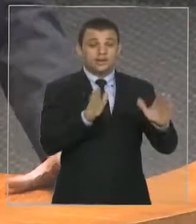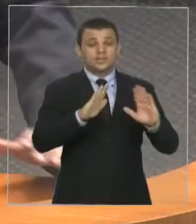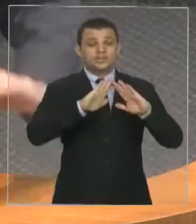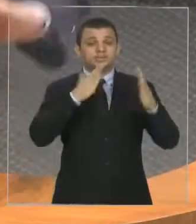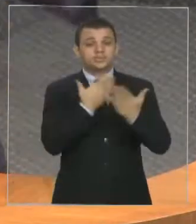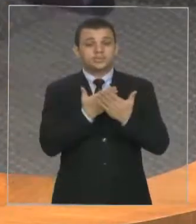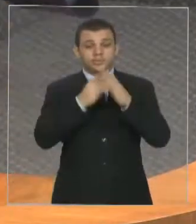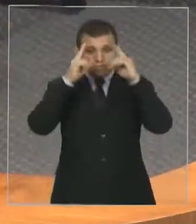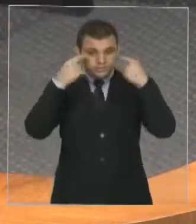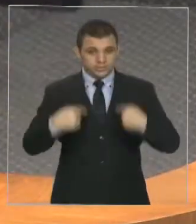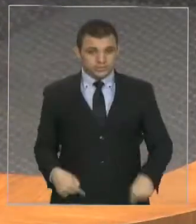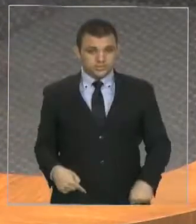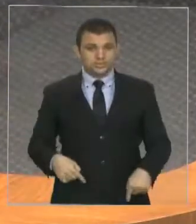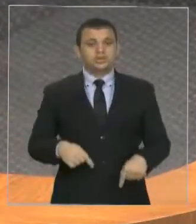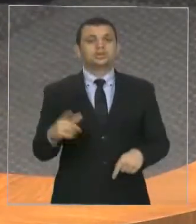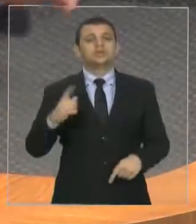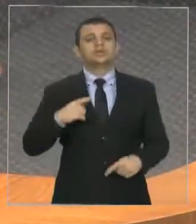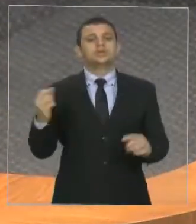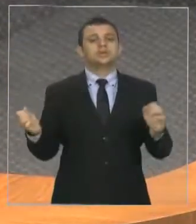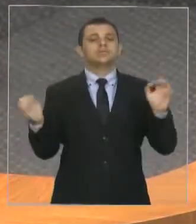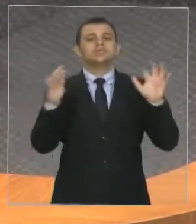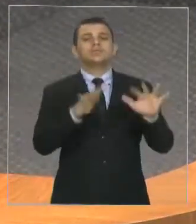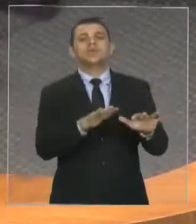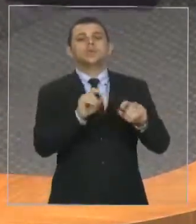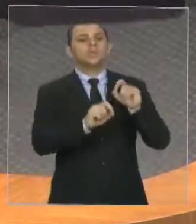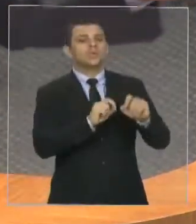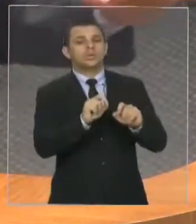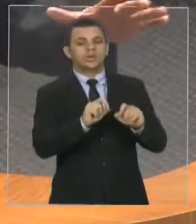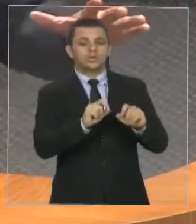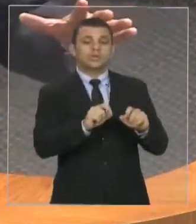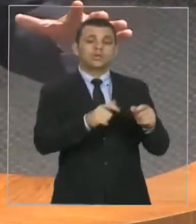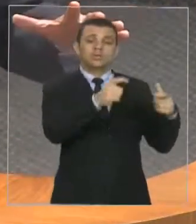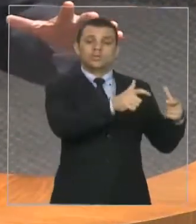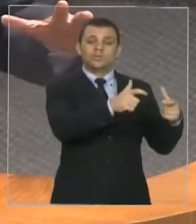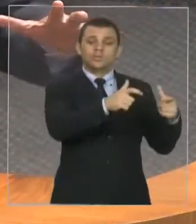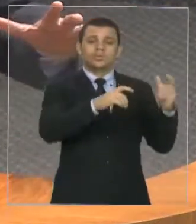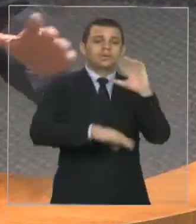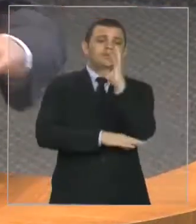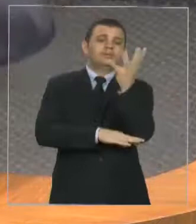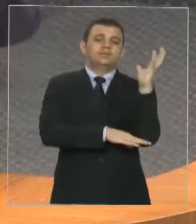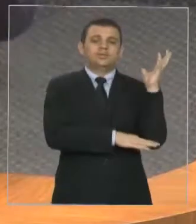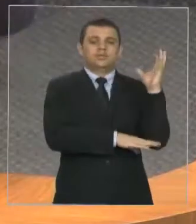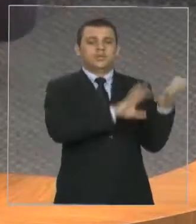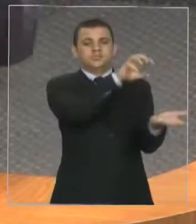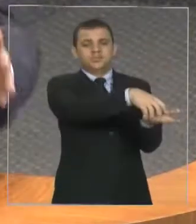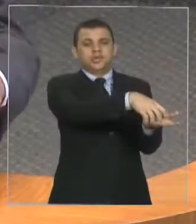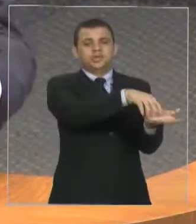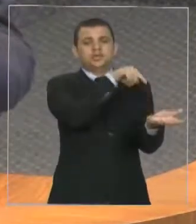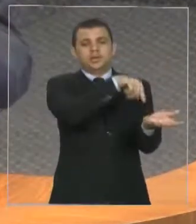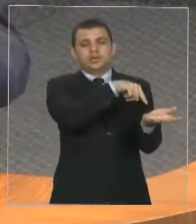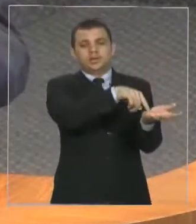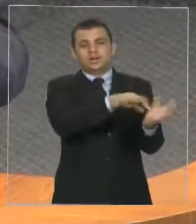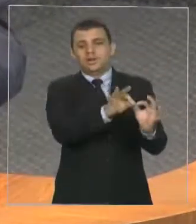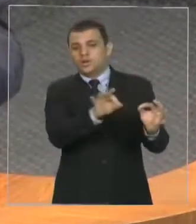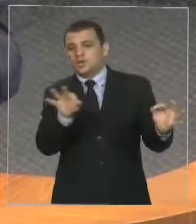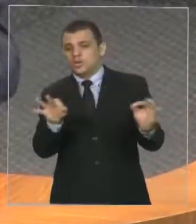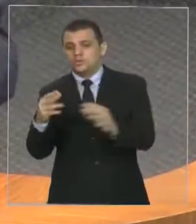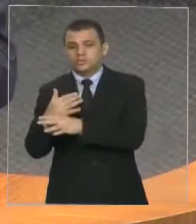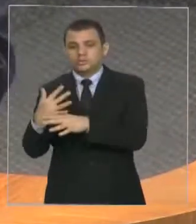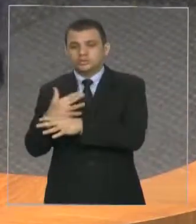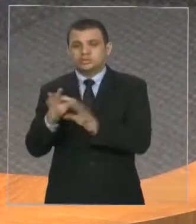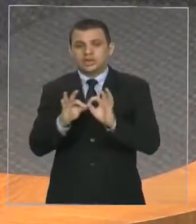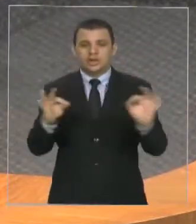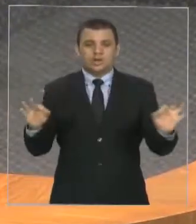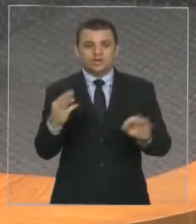povoados, 30, 40, 50 quilômetros da sede, no meio do mato. O que era uma casa de taipa